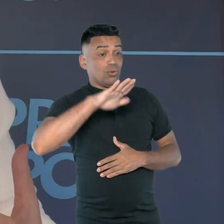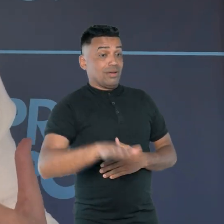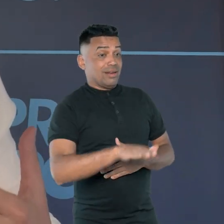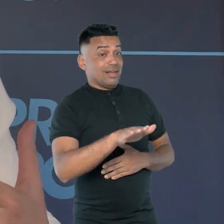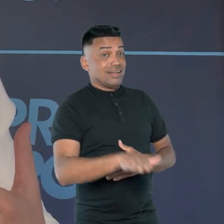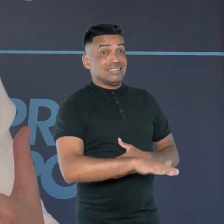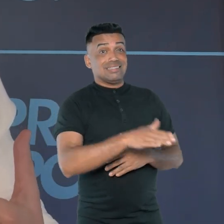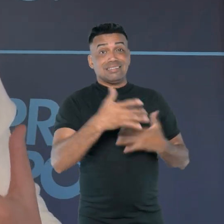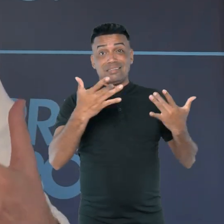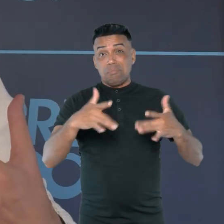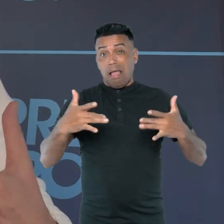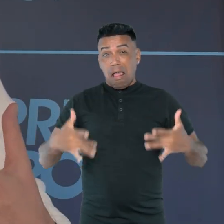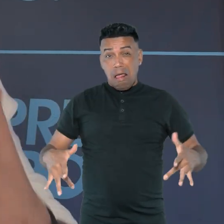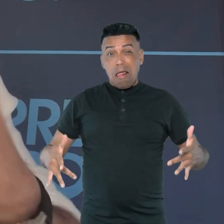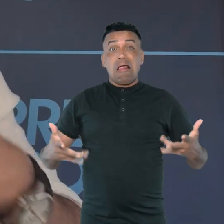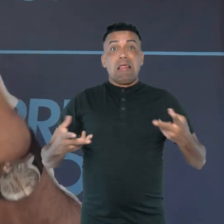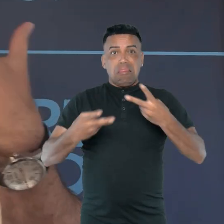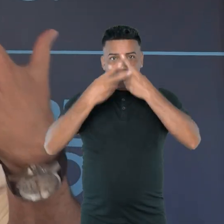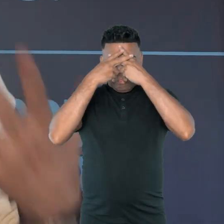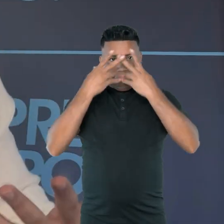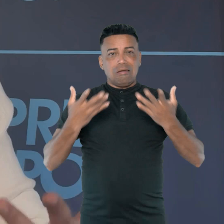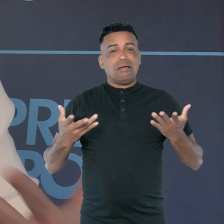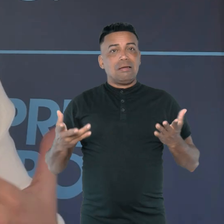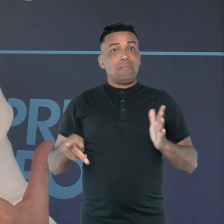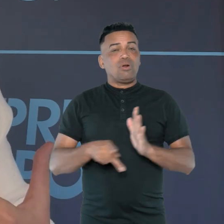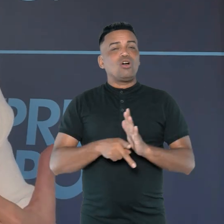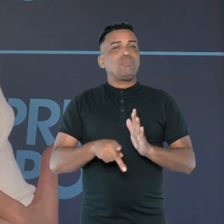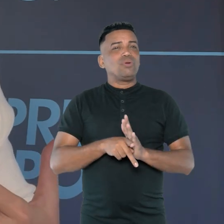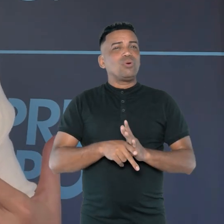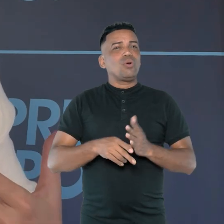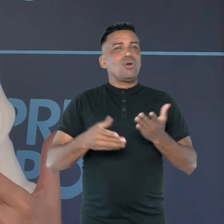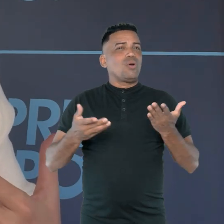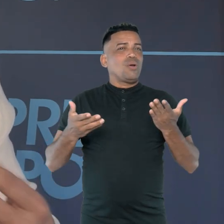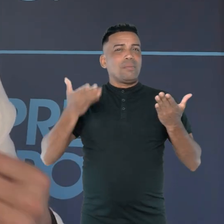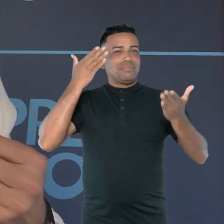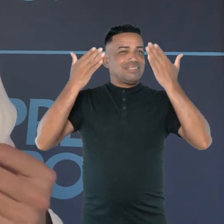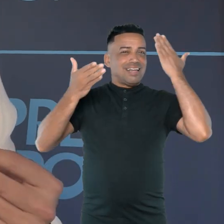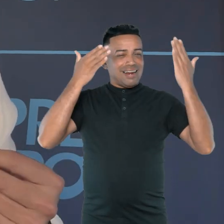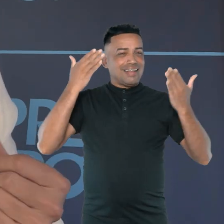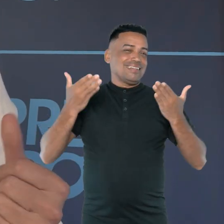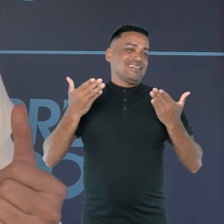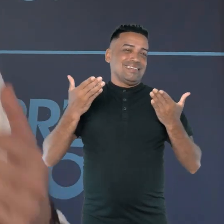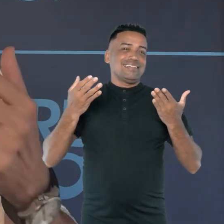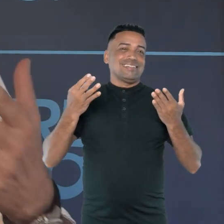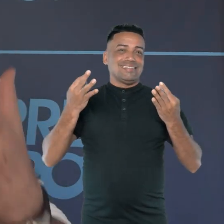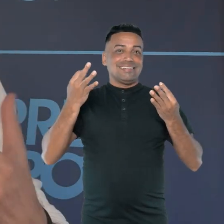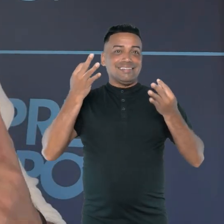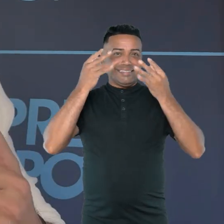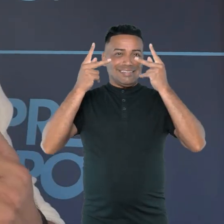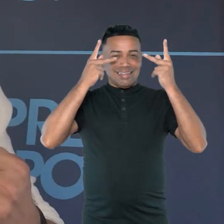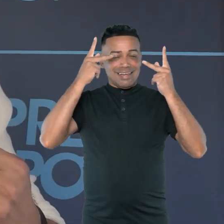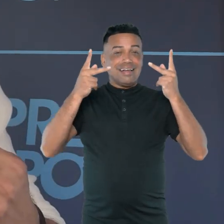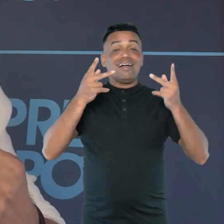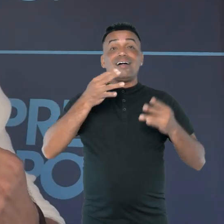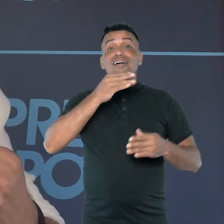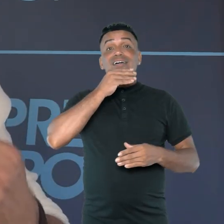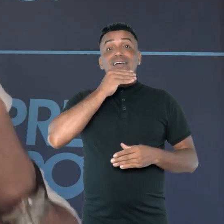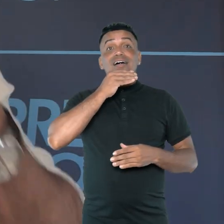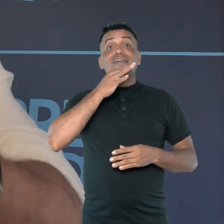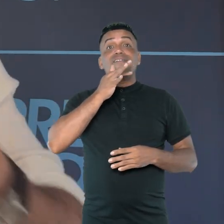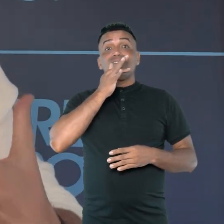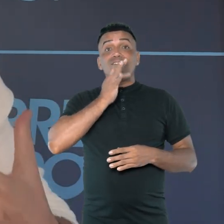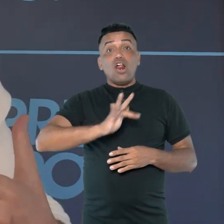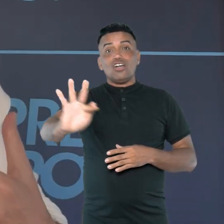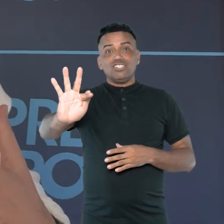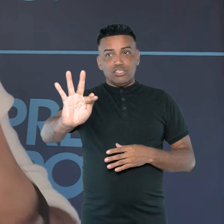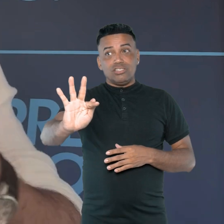feridas, essa questão do próprio Freud, quando diz que a criança é o pai do homem, né? A